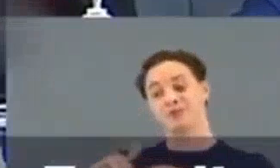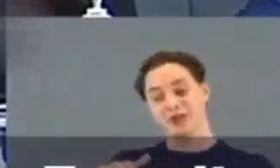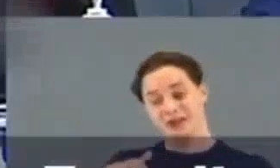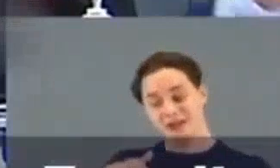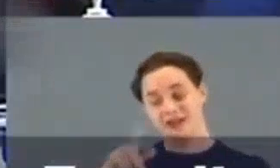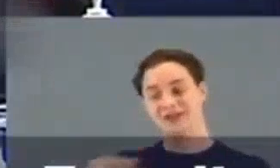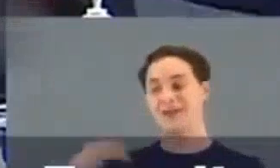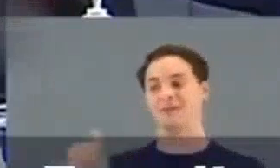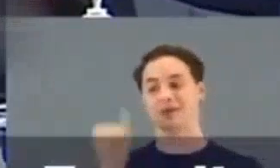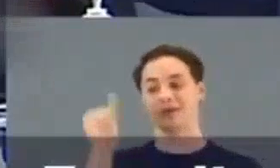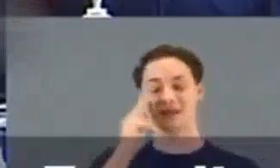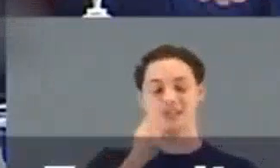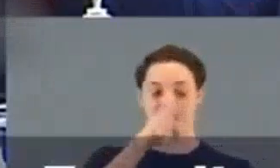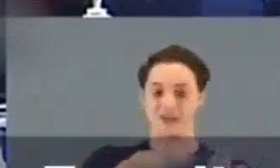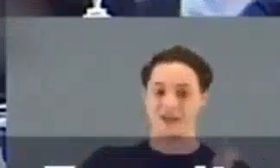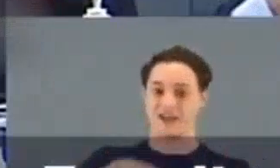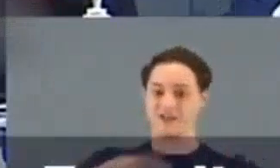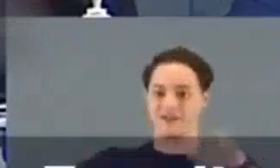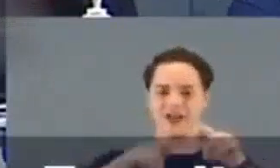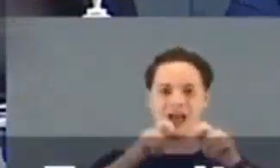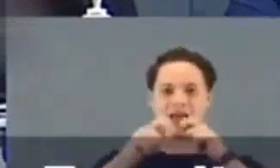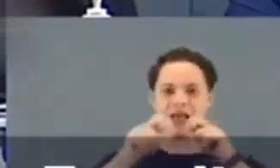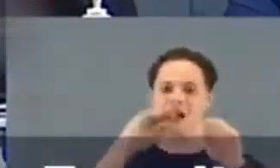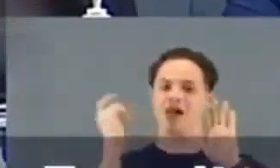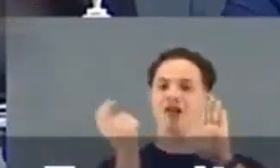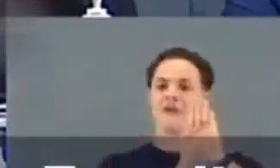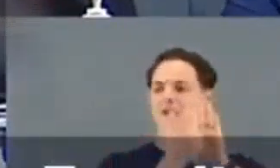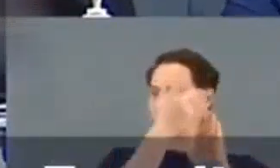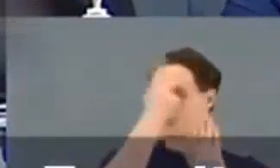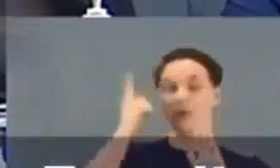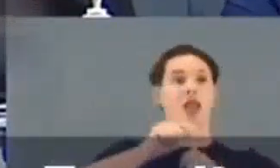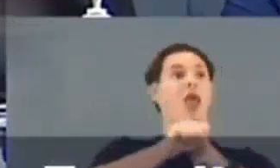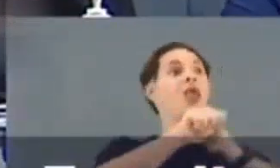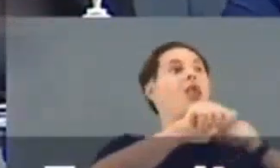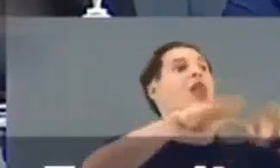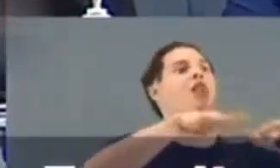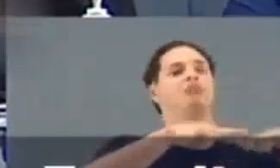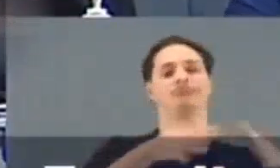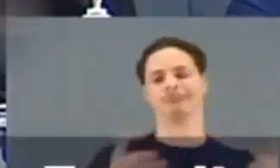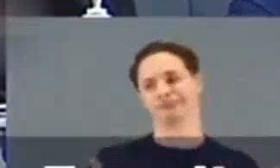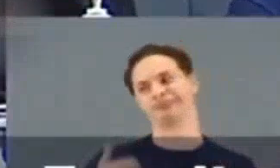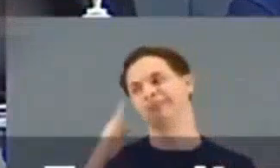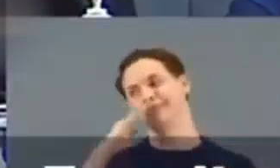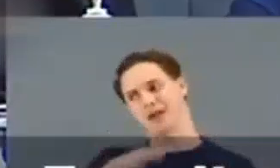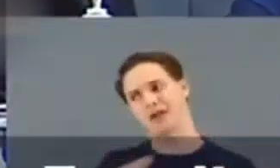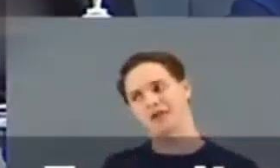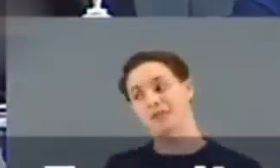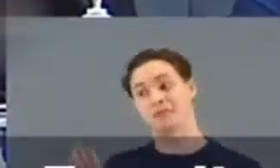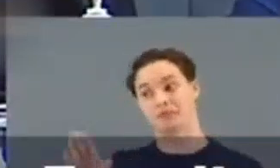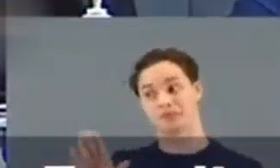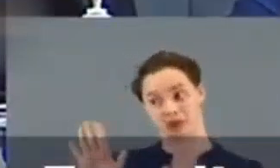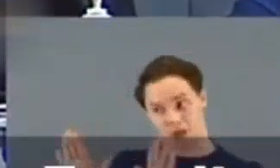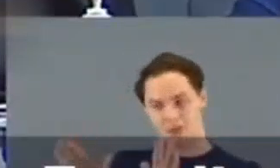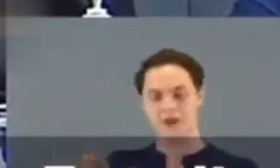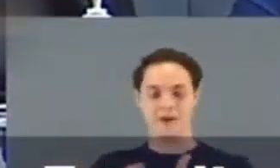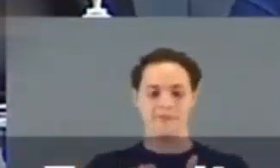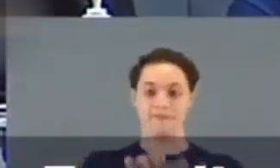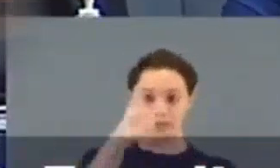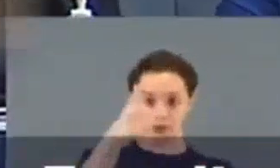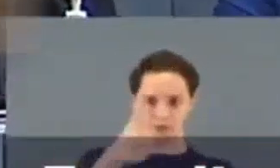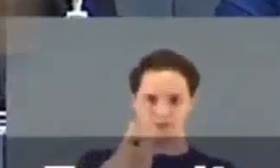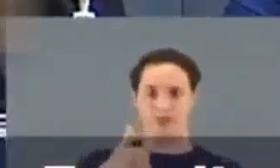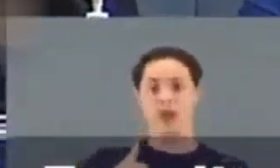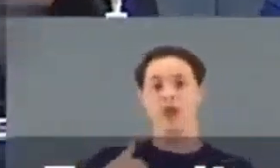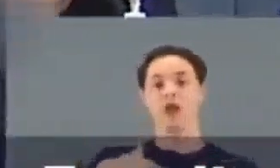as coisas, né? A imprensa coloca lá o jargão e o pessoal vai na onda, né? Imprensa maldosa aí. Vamos lá. Primeiro, eu estava investigando que eu